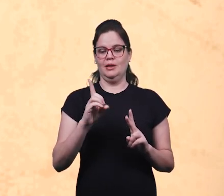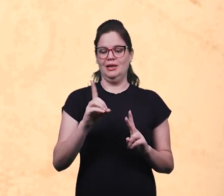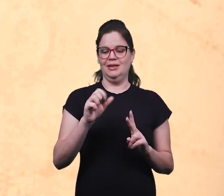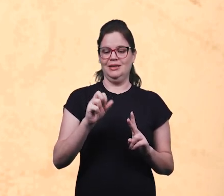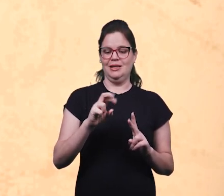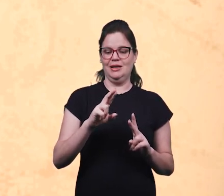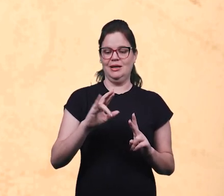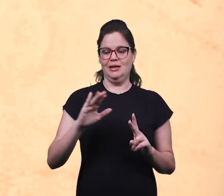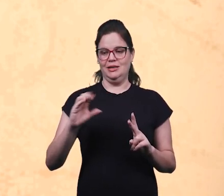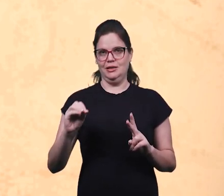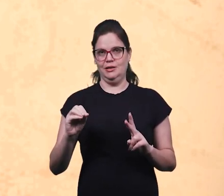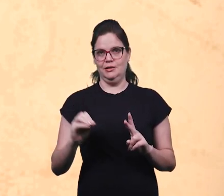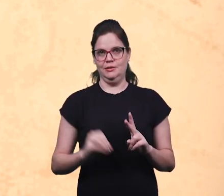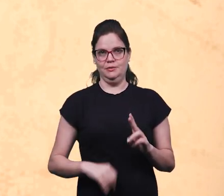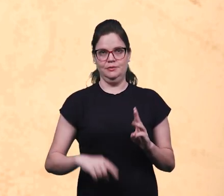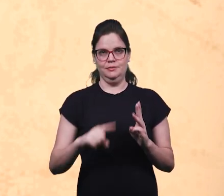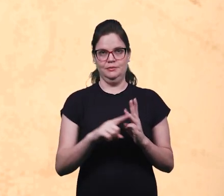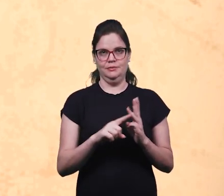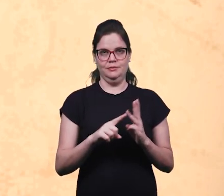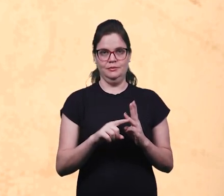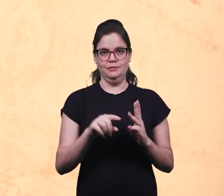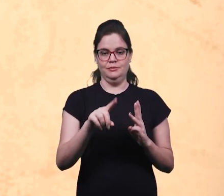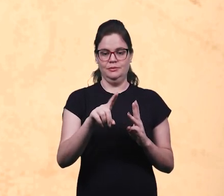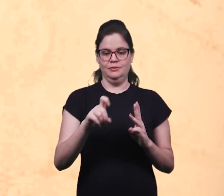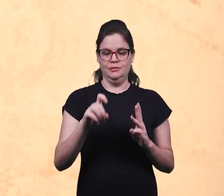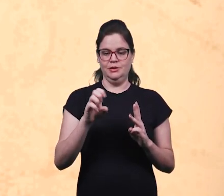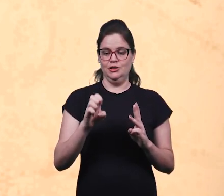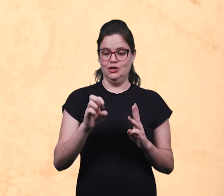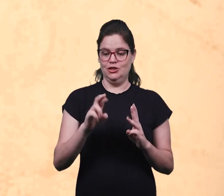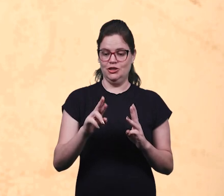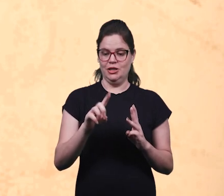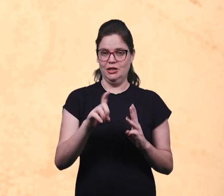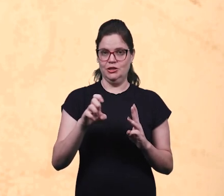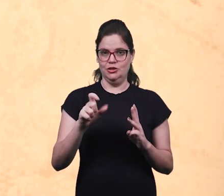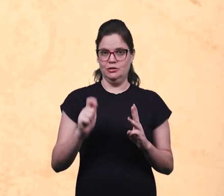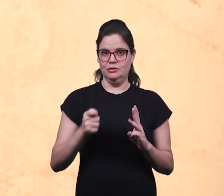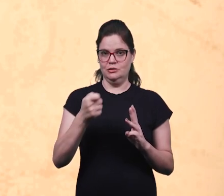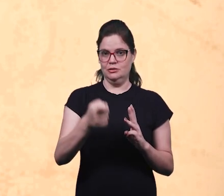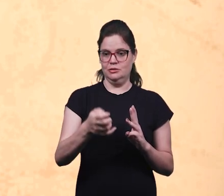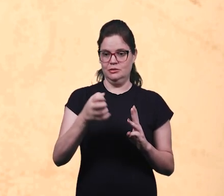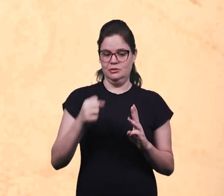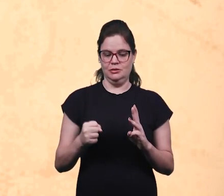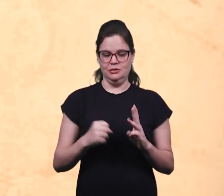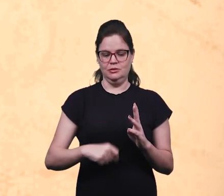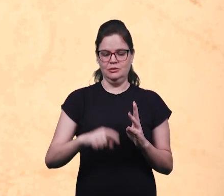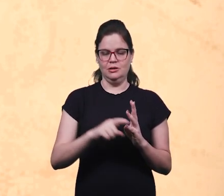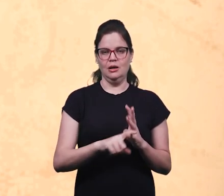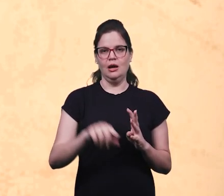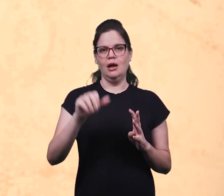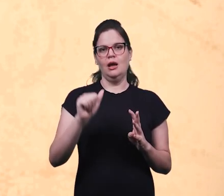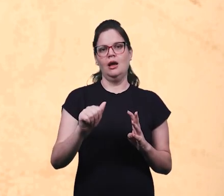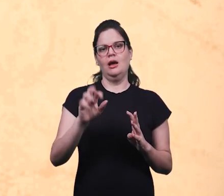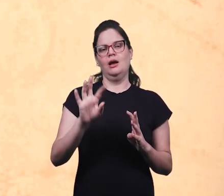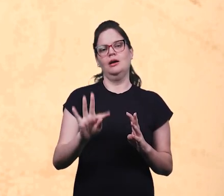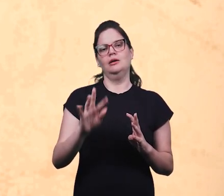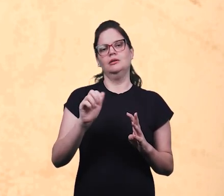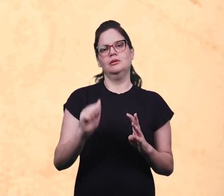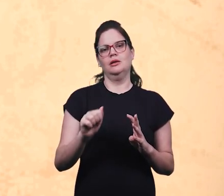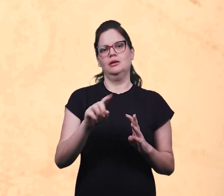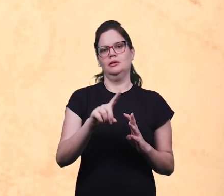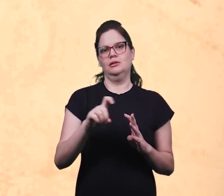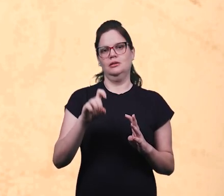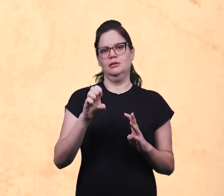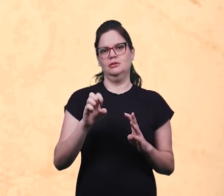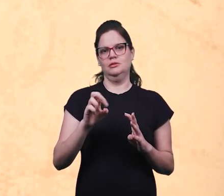Artaxerxes. Ciro, Dario, Xerxes, que era Assuero, e